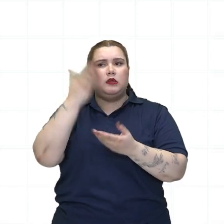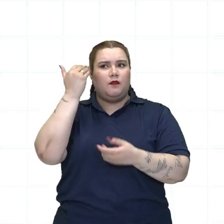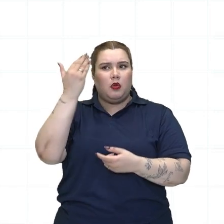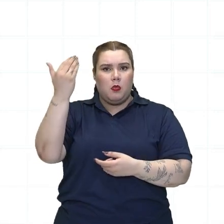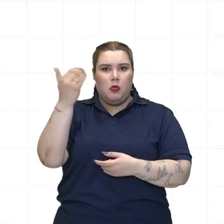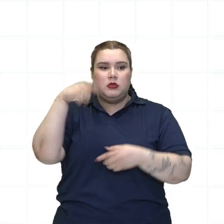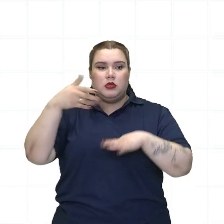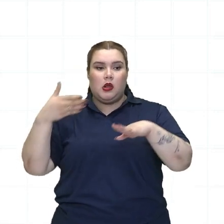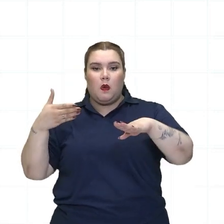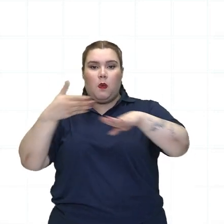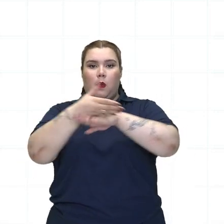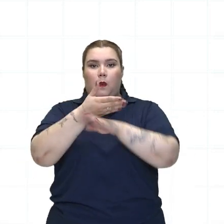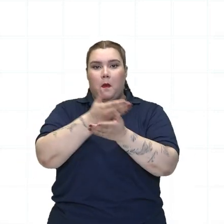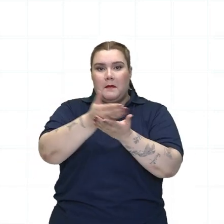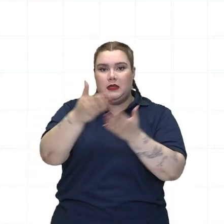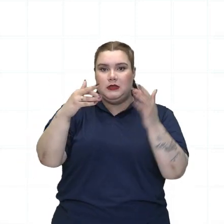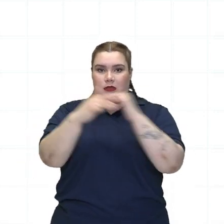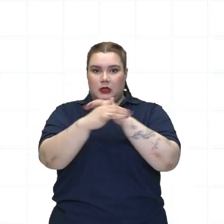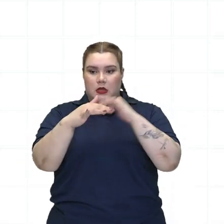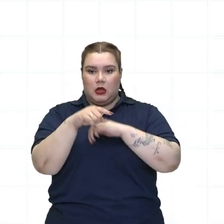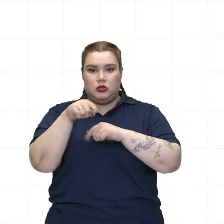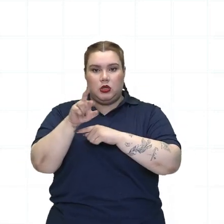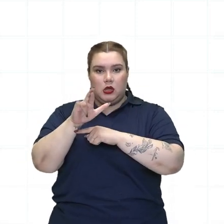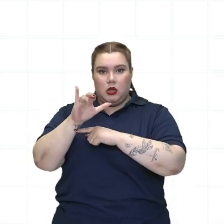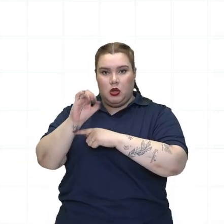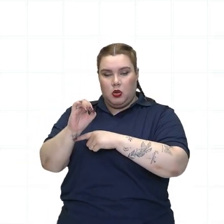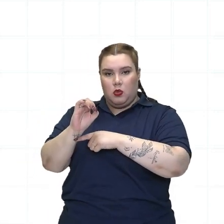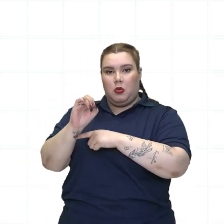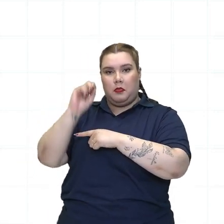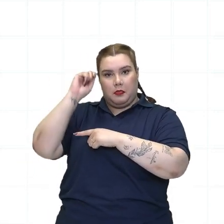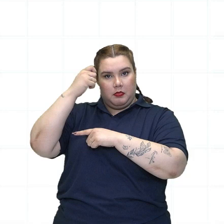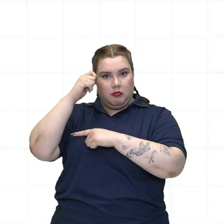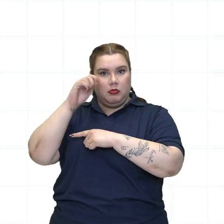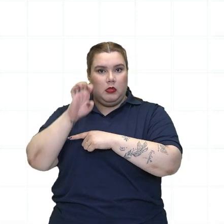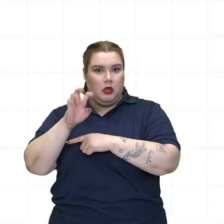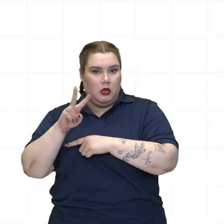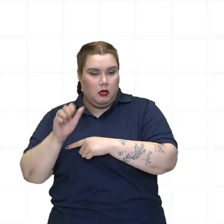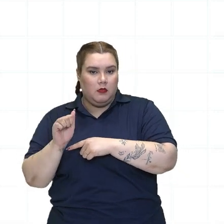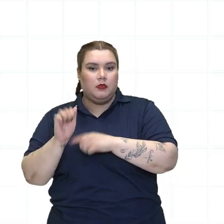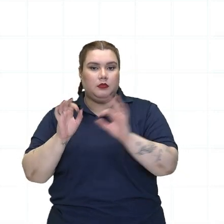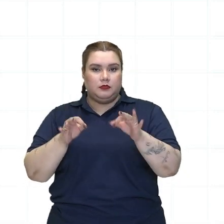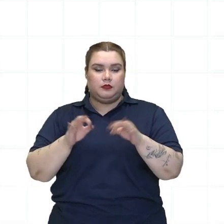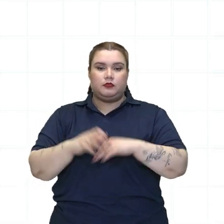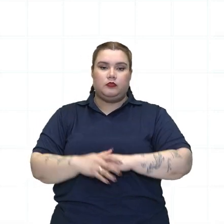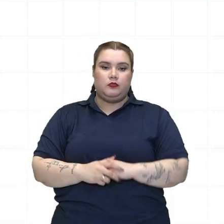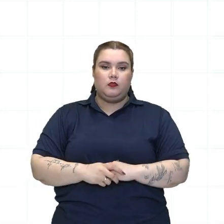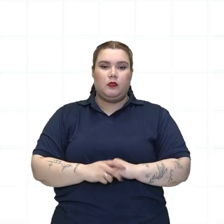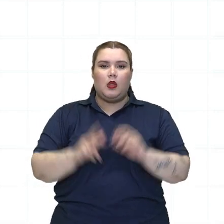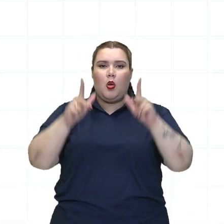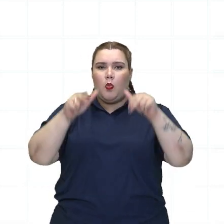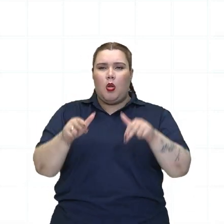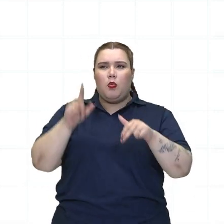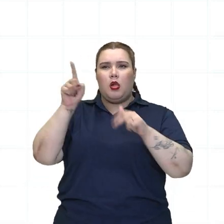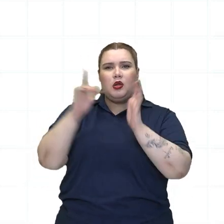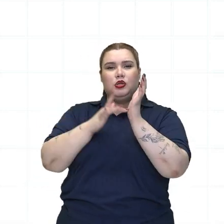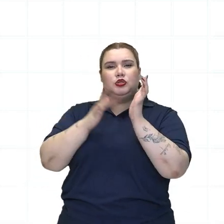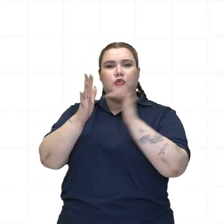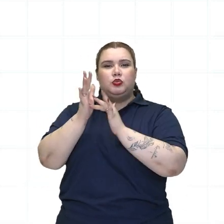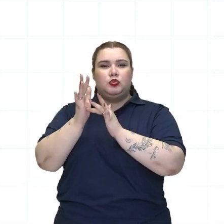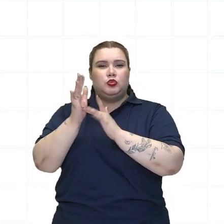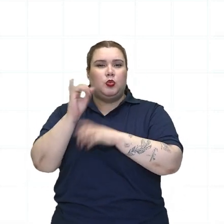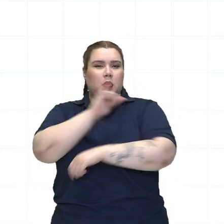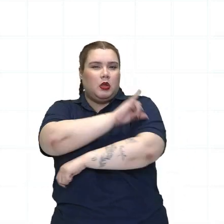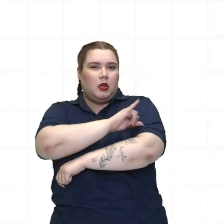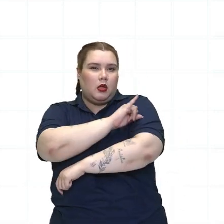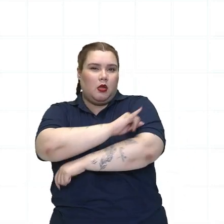Eva, né? É uma estátua, né, na representação aí de Cristo, que nem nós temos aquele lá do Rio de Janeiro, né? Bastante conhecida.